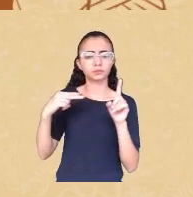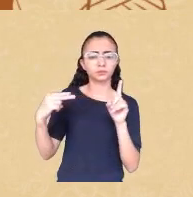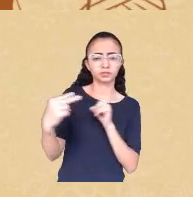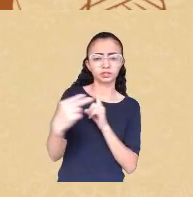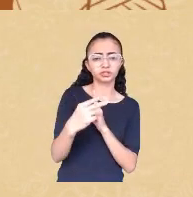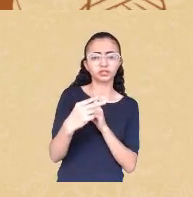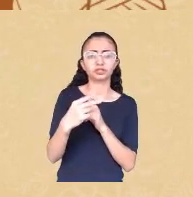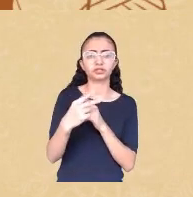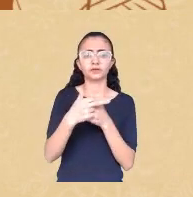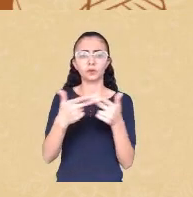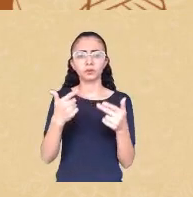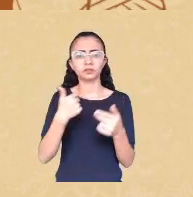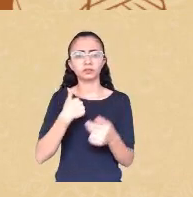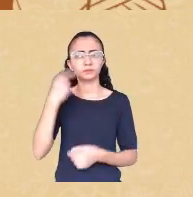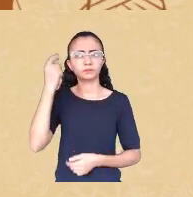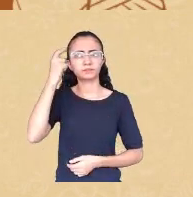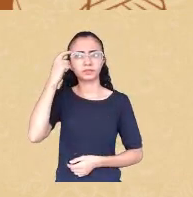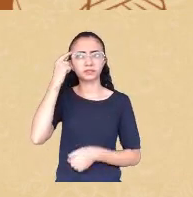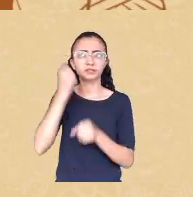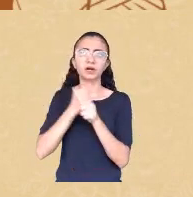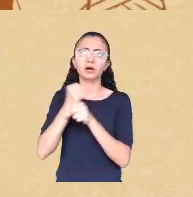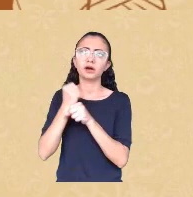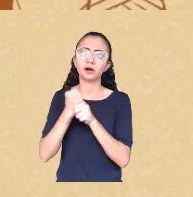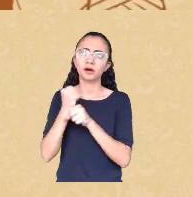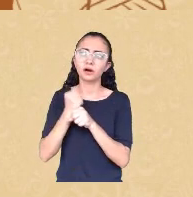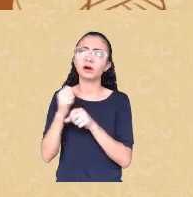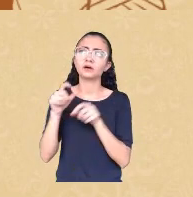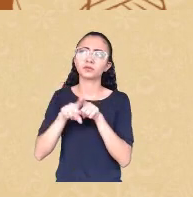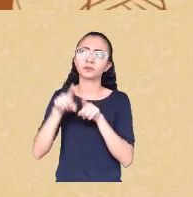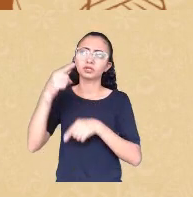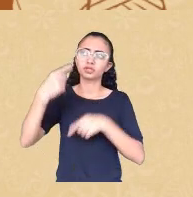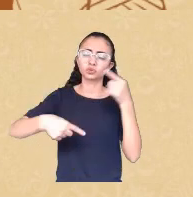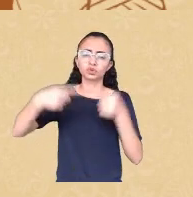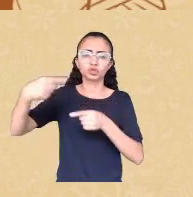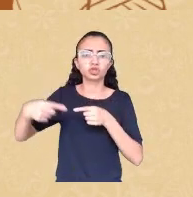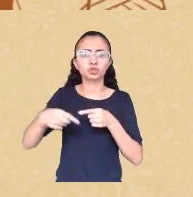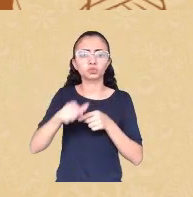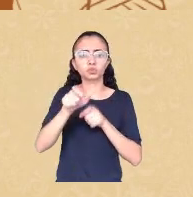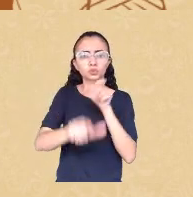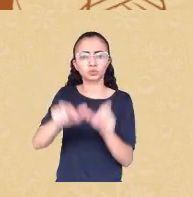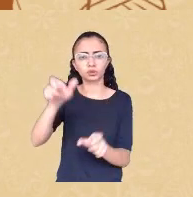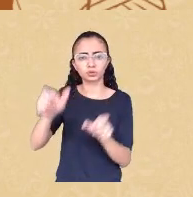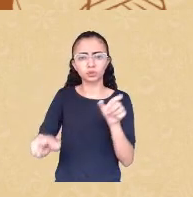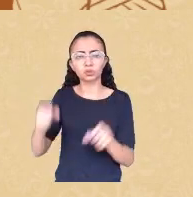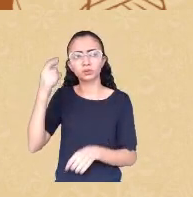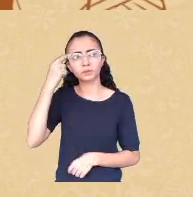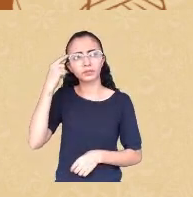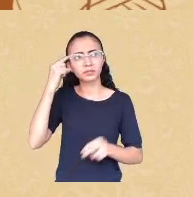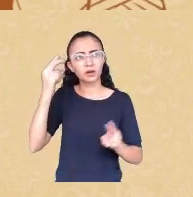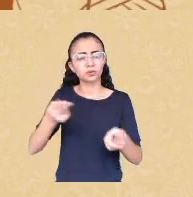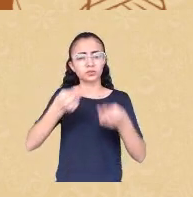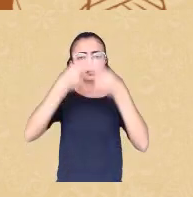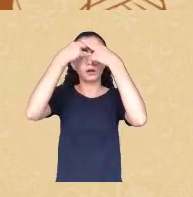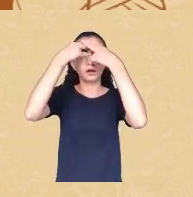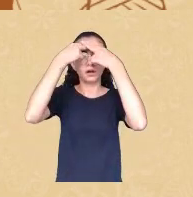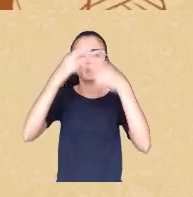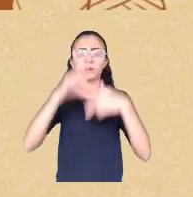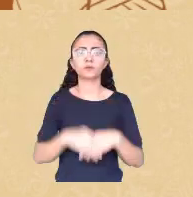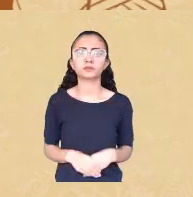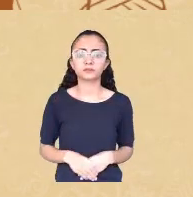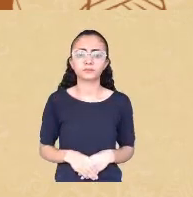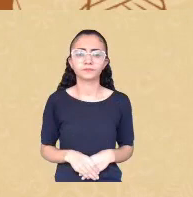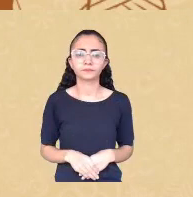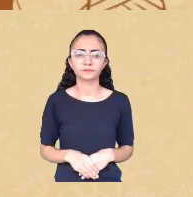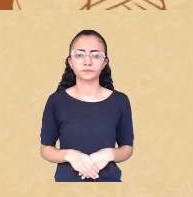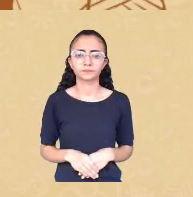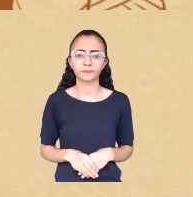já há alguns anos eu tenho discutido com algumas pessoas, pensar os traumas. Eu vou pular essa parte mais teórica, que vocês já tenho certeza que